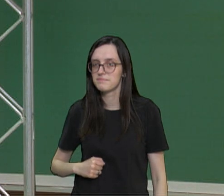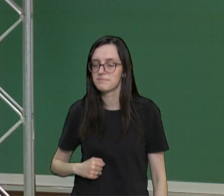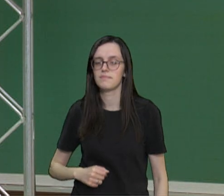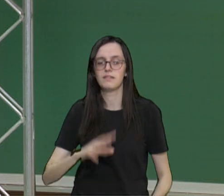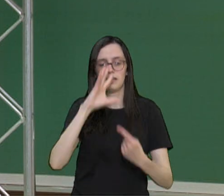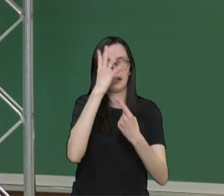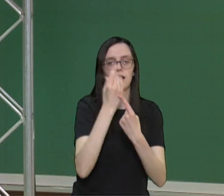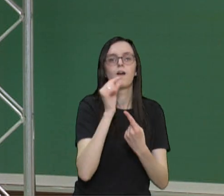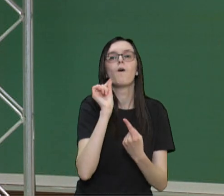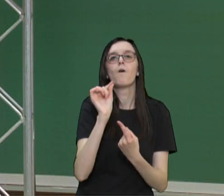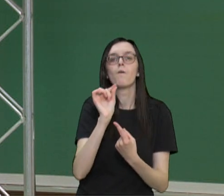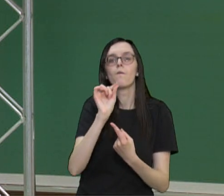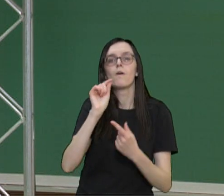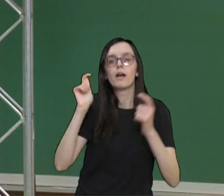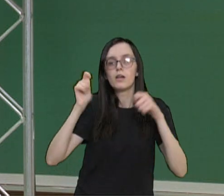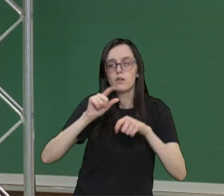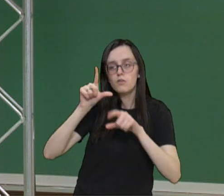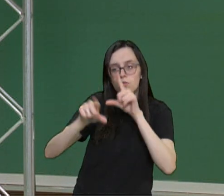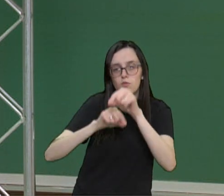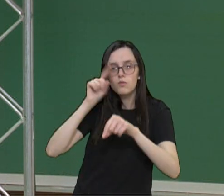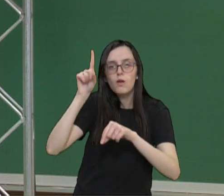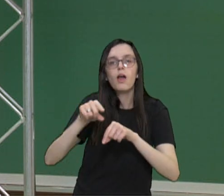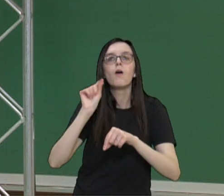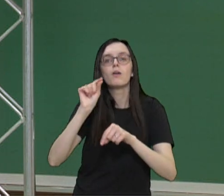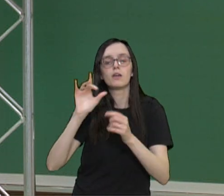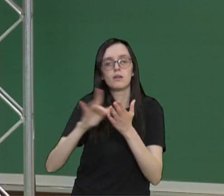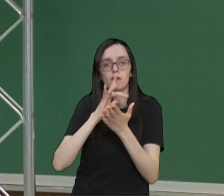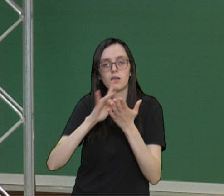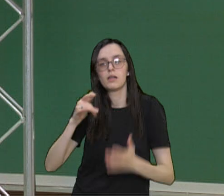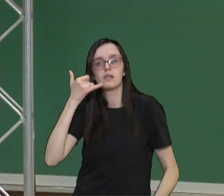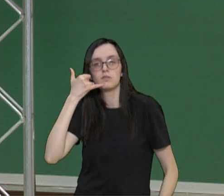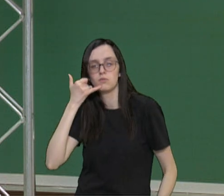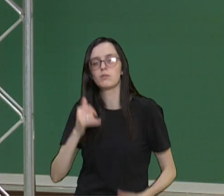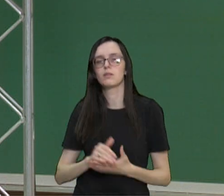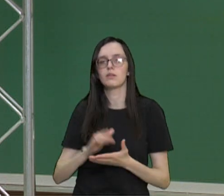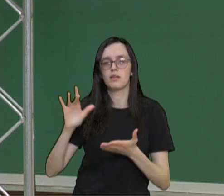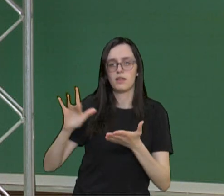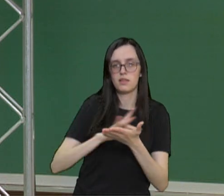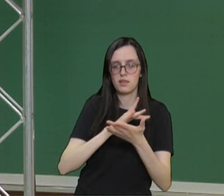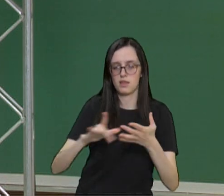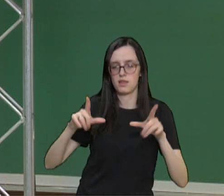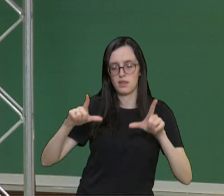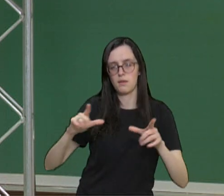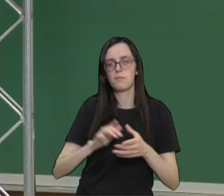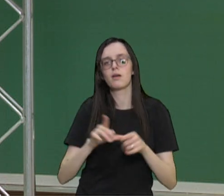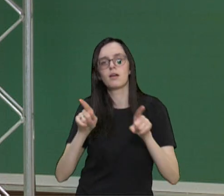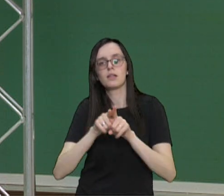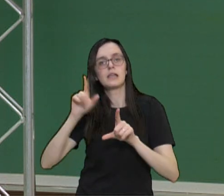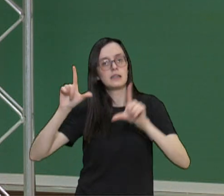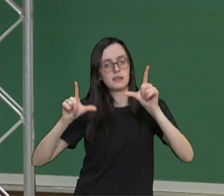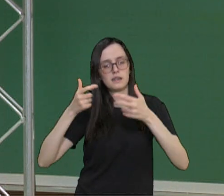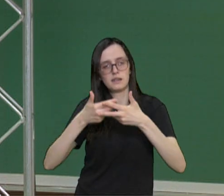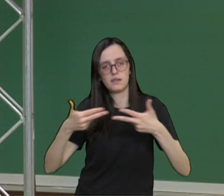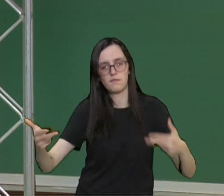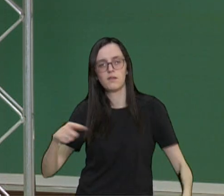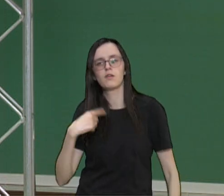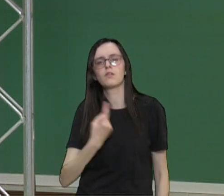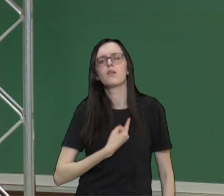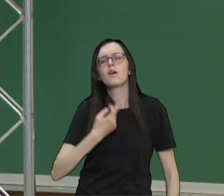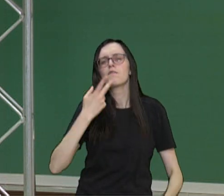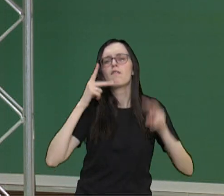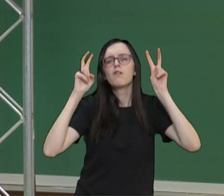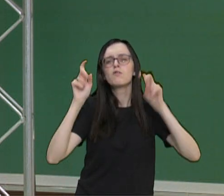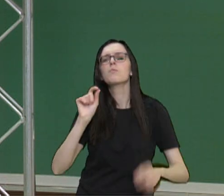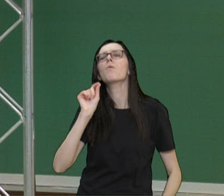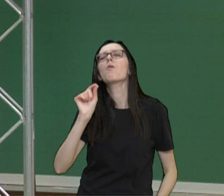Arte onde os suportes escolhidos normalmente são as telas de smartphones, tablets e televisores. Estamos falando